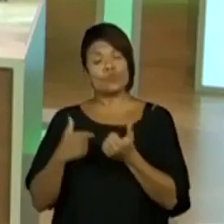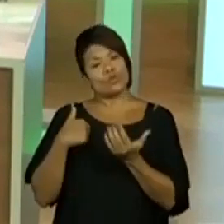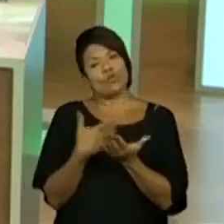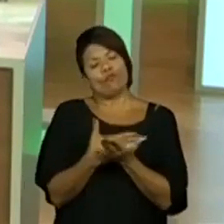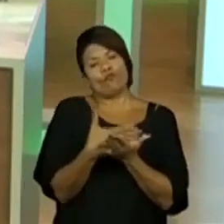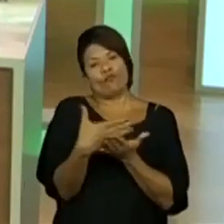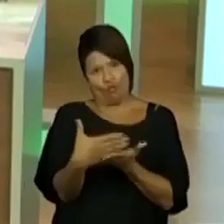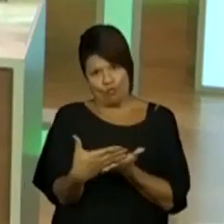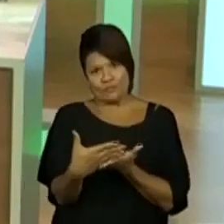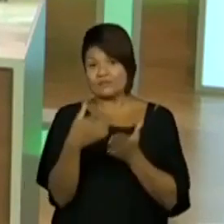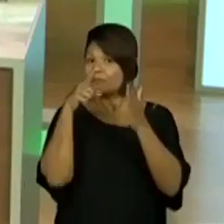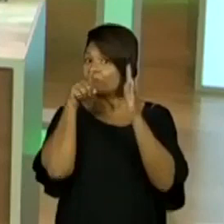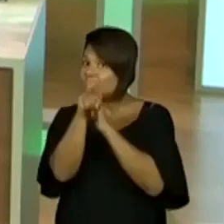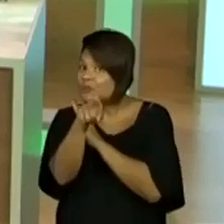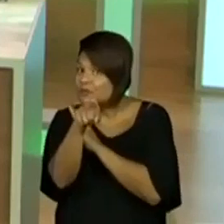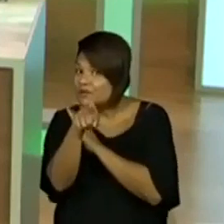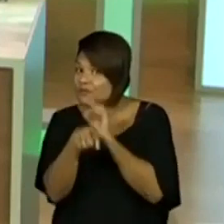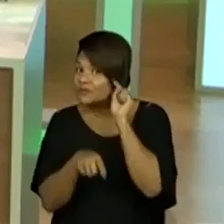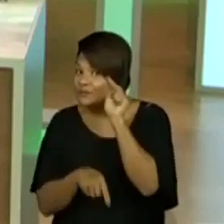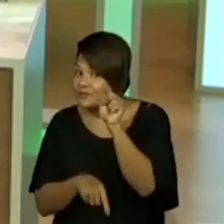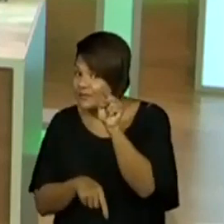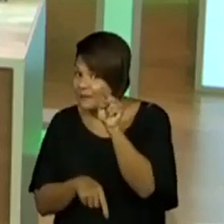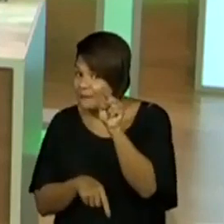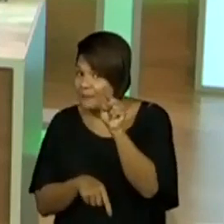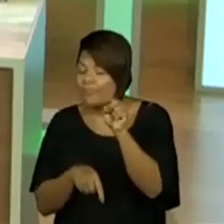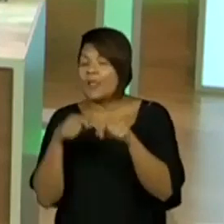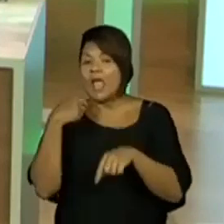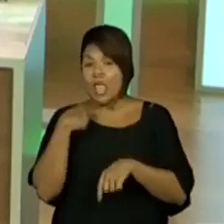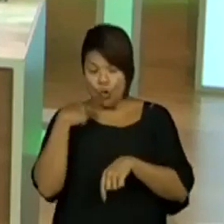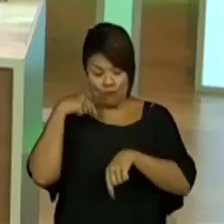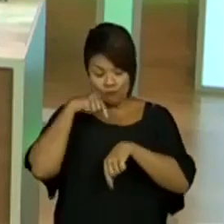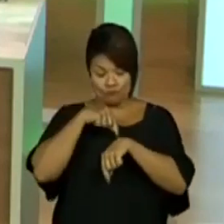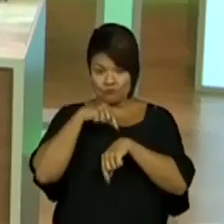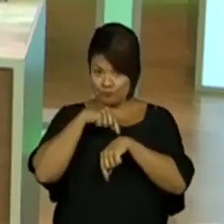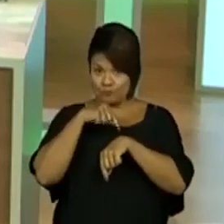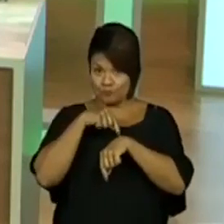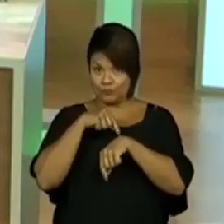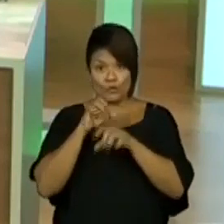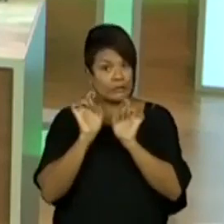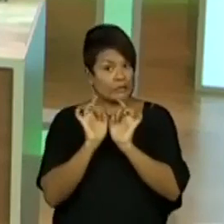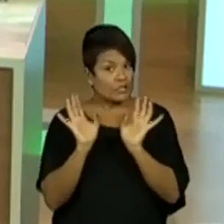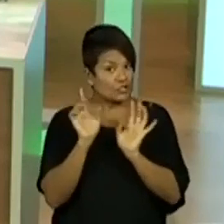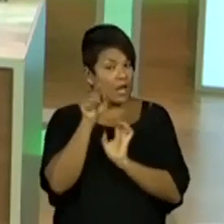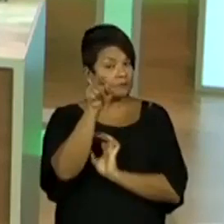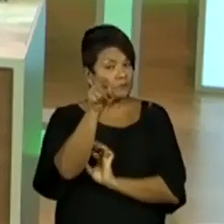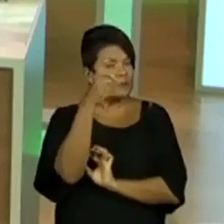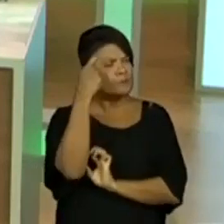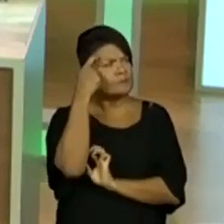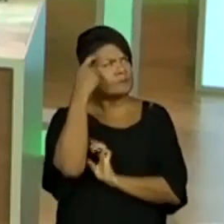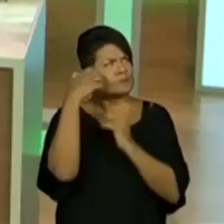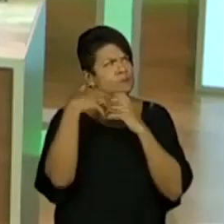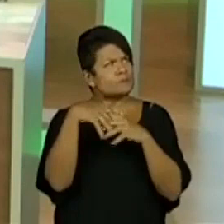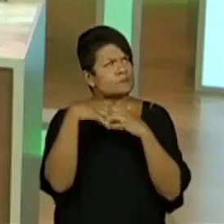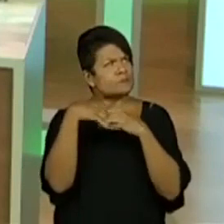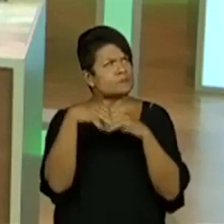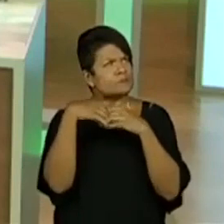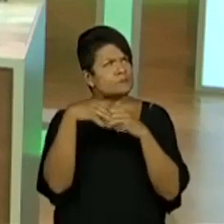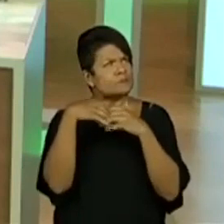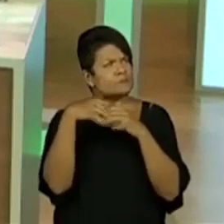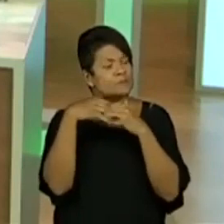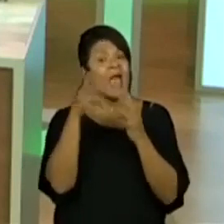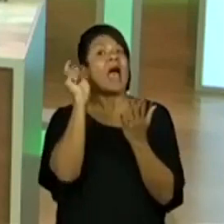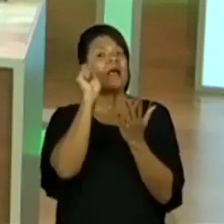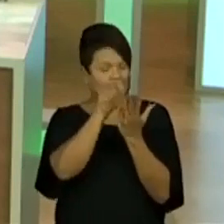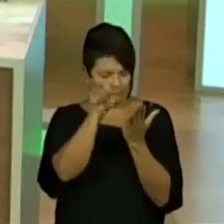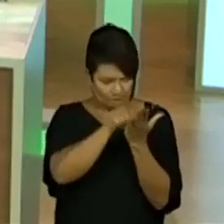fazendo uma pergunta. Você vai ter alguns minutinhos aí para poder pensar a respeito disso e anotar aí